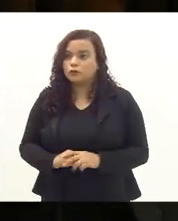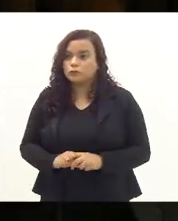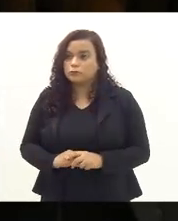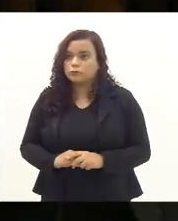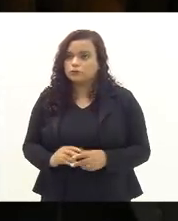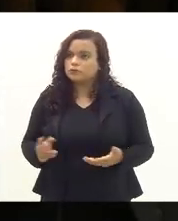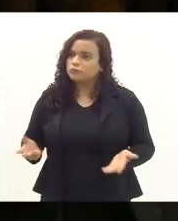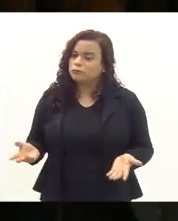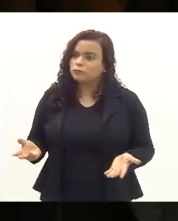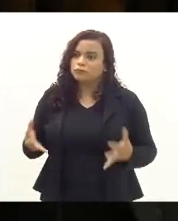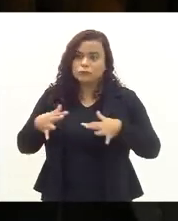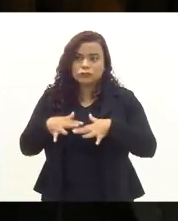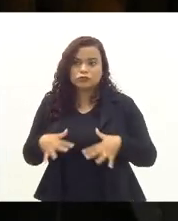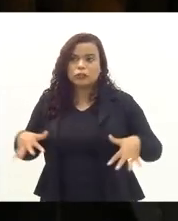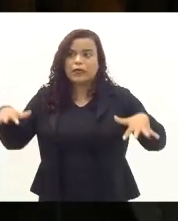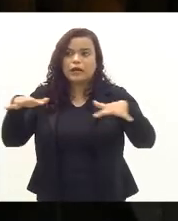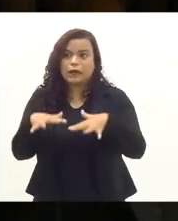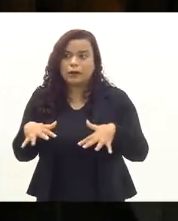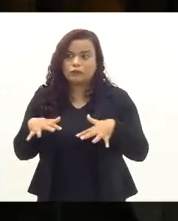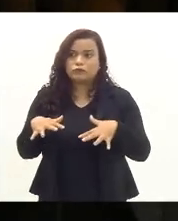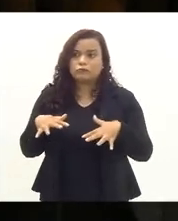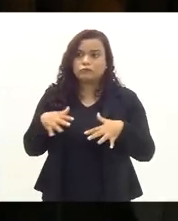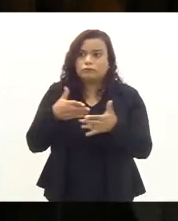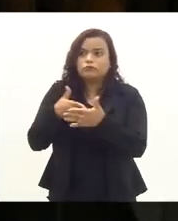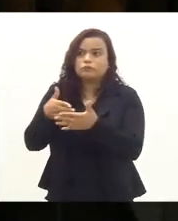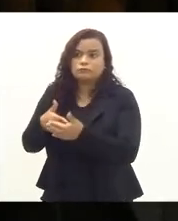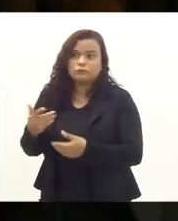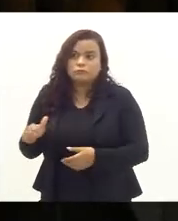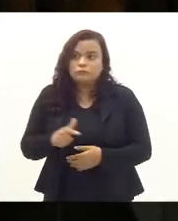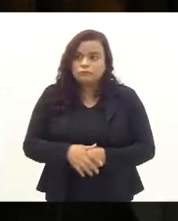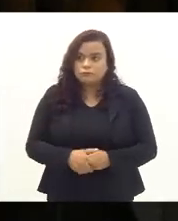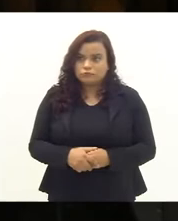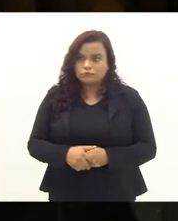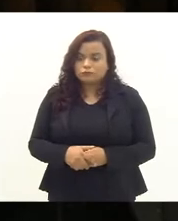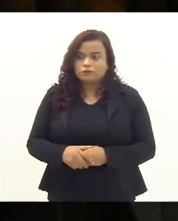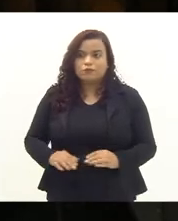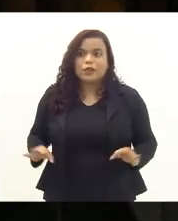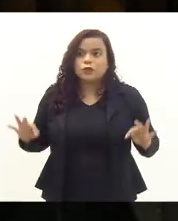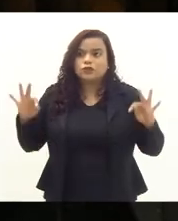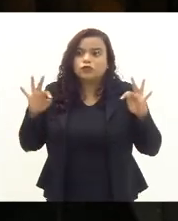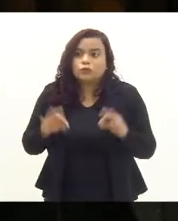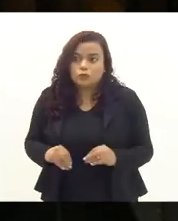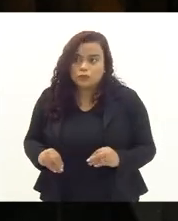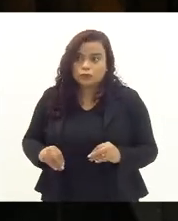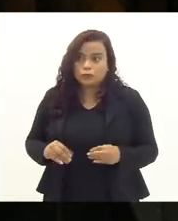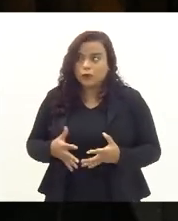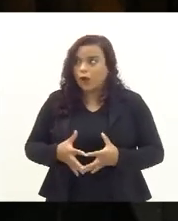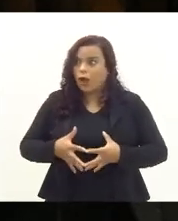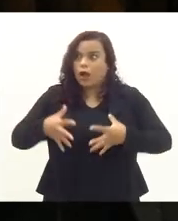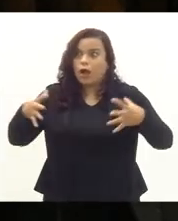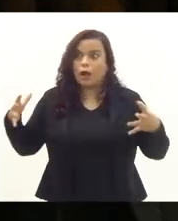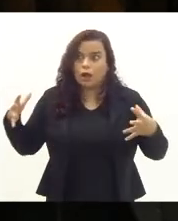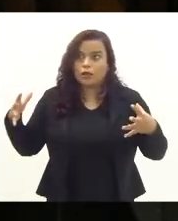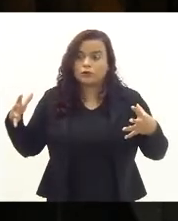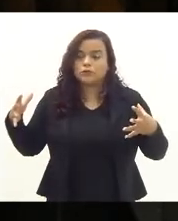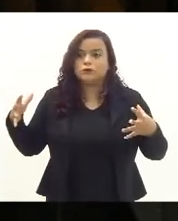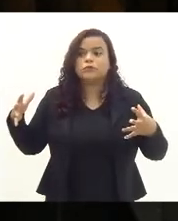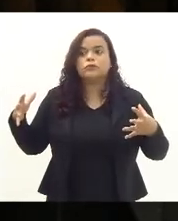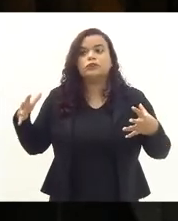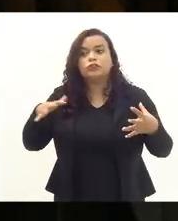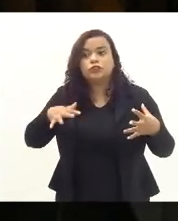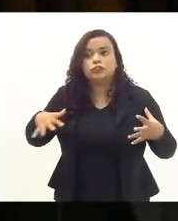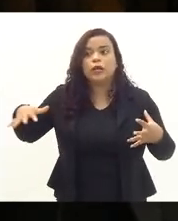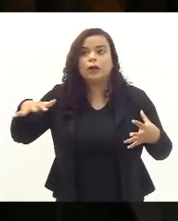o amplo geral e irrestrito e tudo muito tudo o que é muito amplo geral e irrestrito